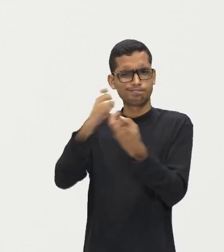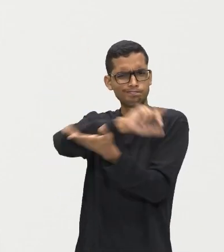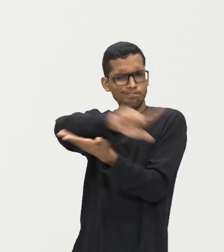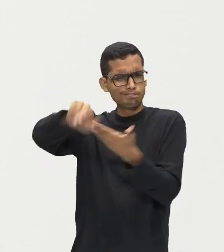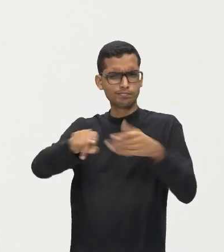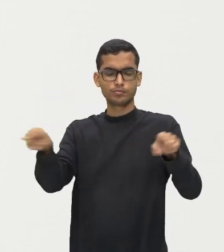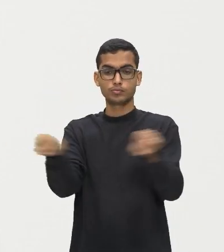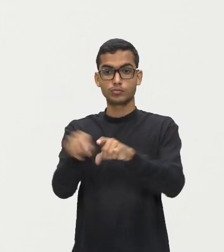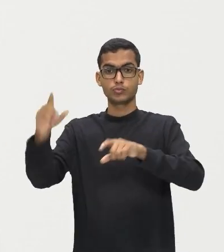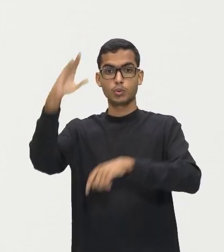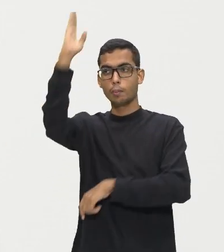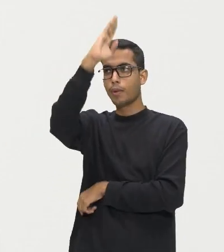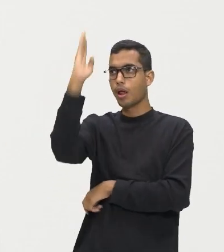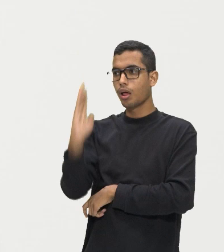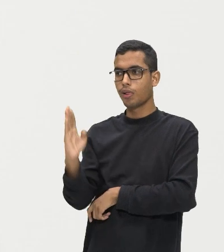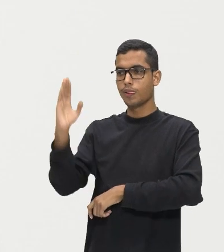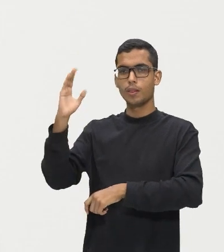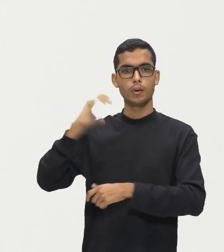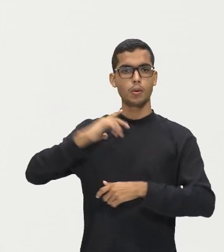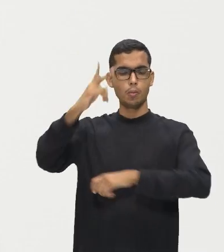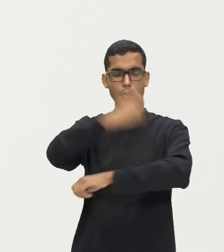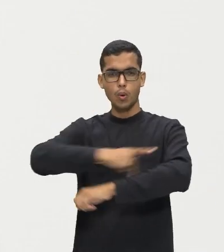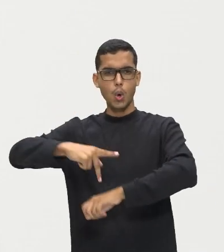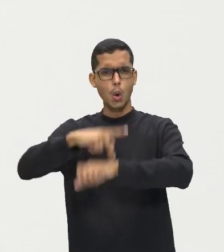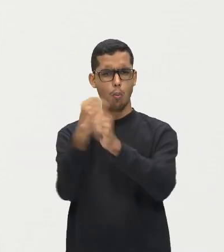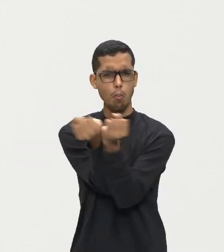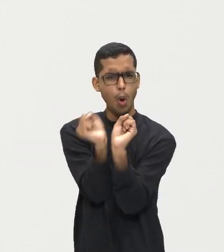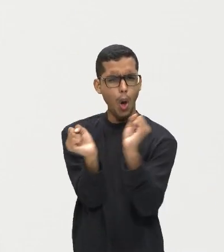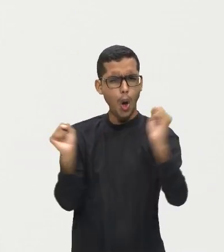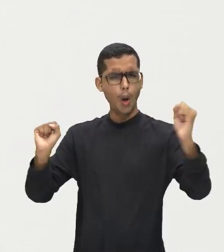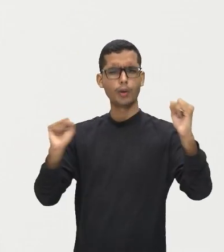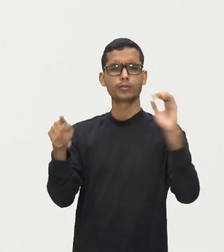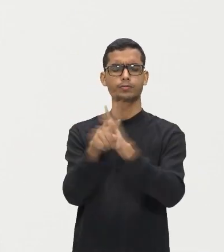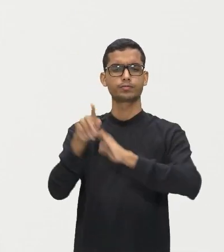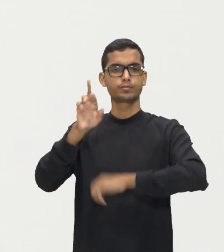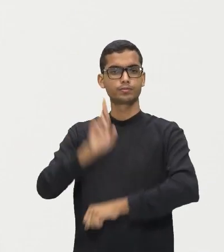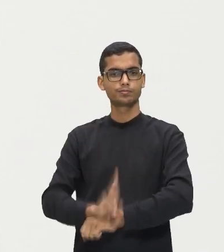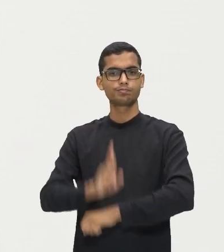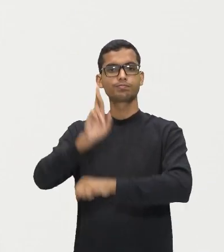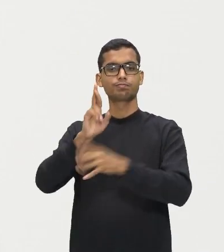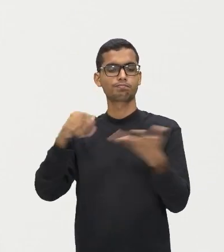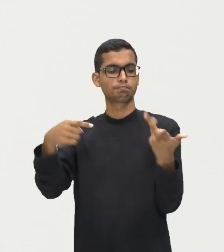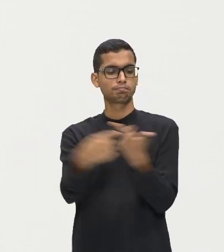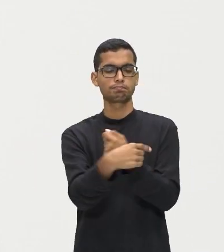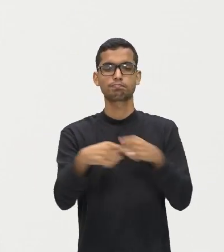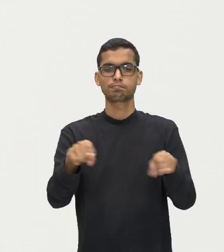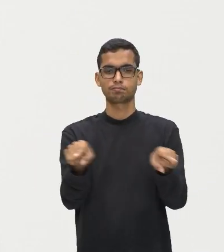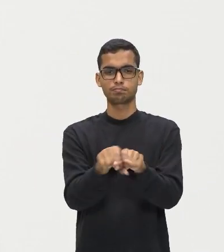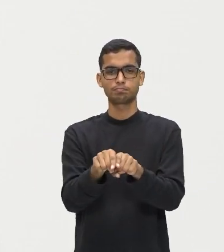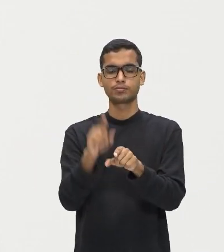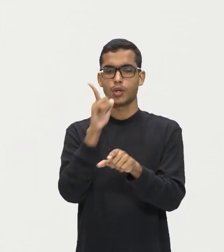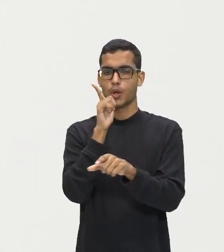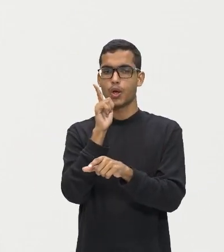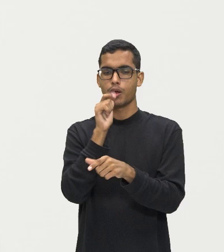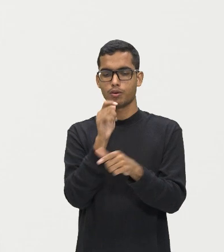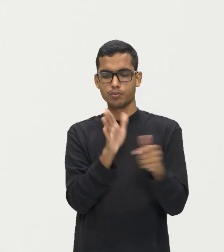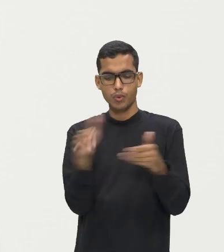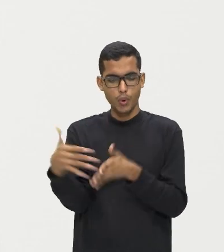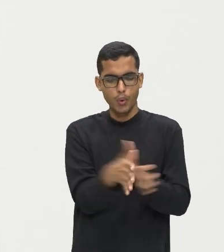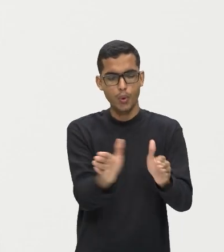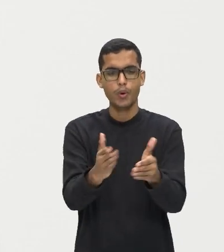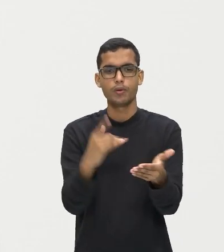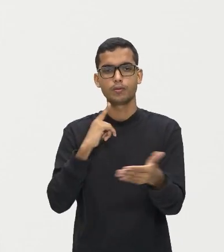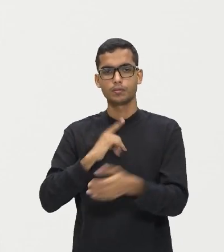então, é um país abundante em recursos hídricos. Aqui no Amazonas, qual é a